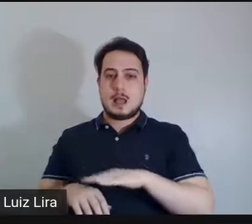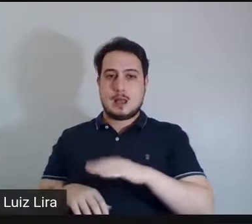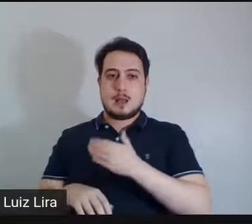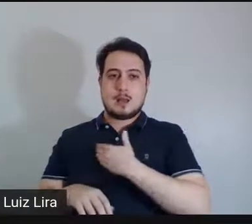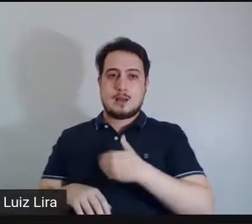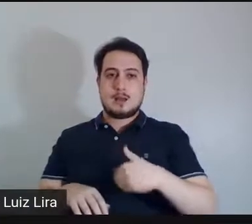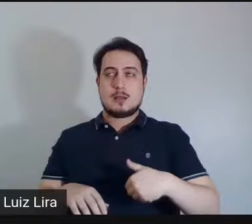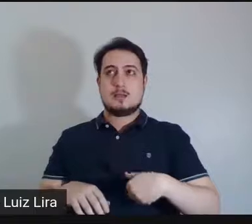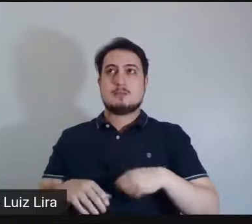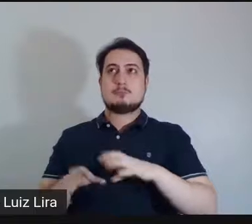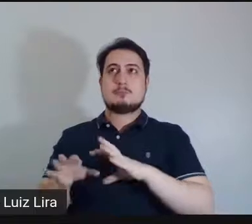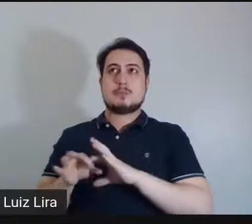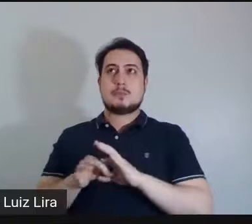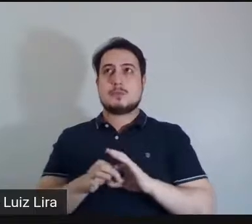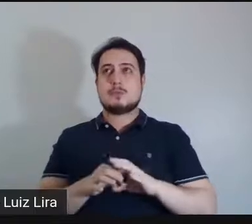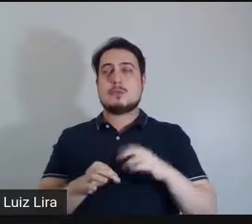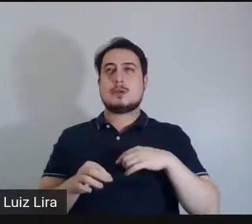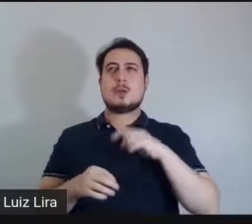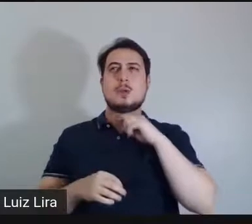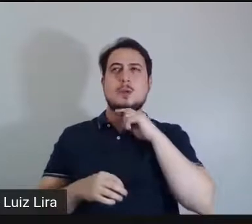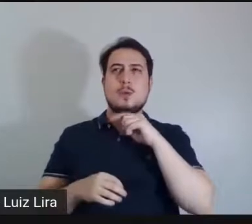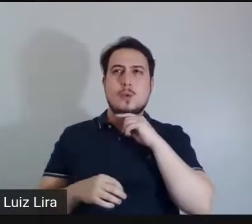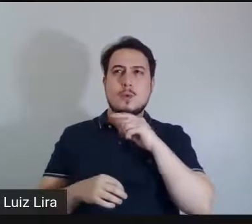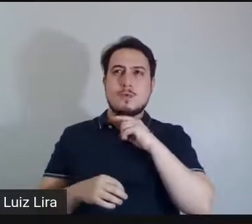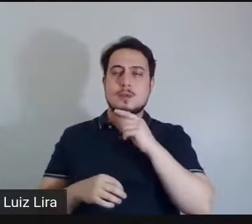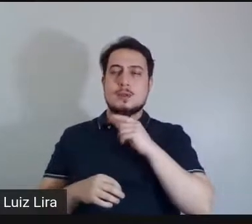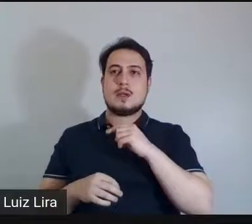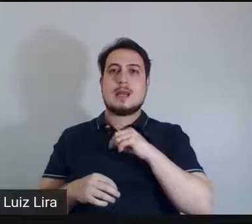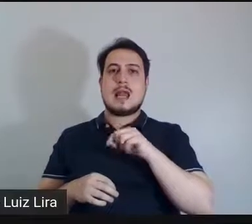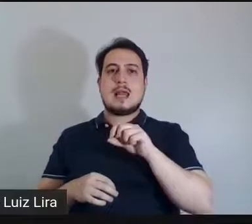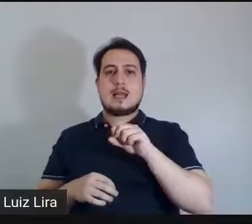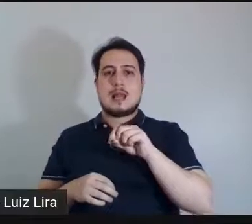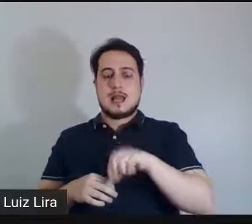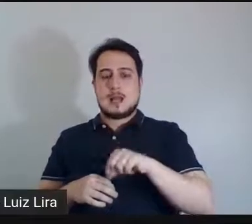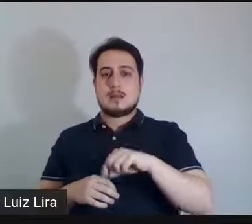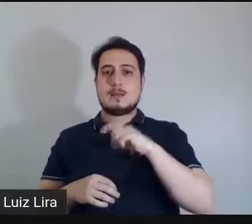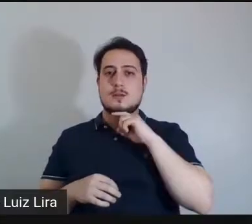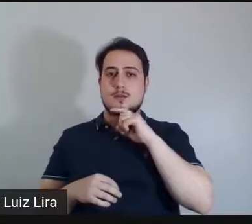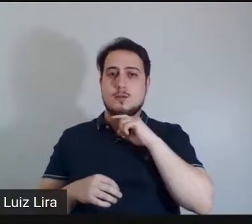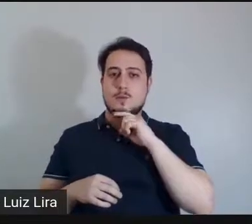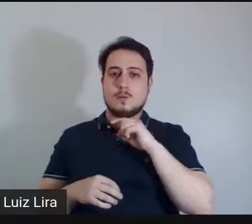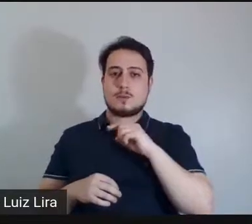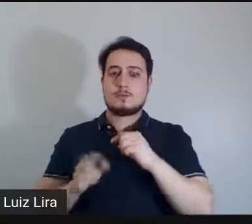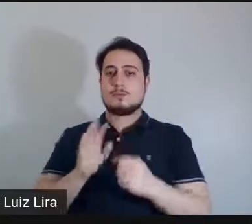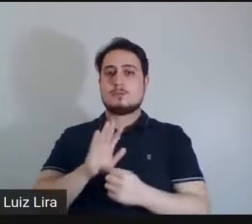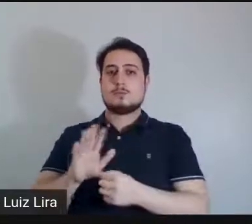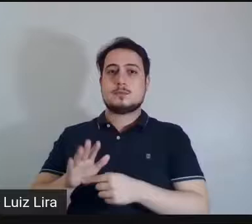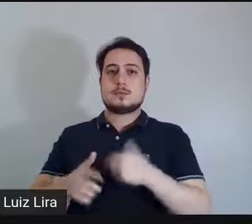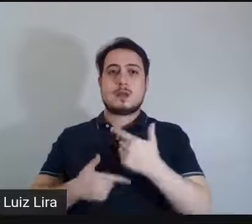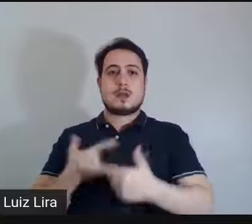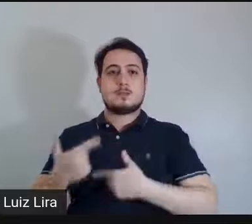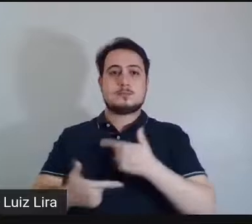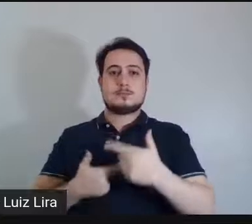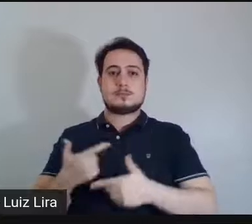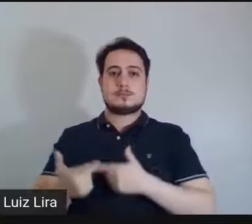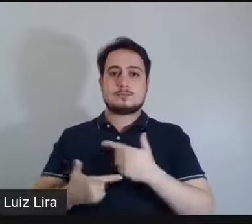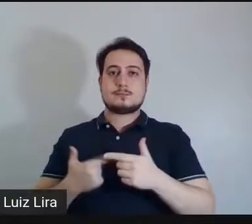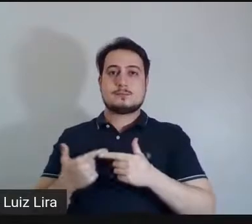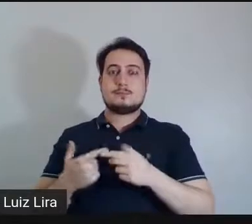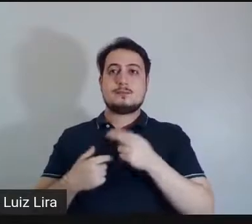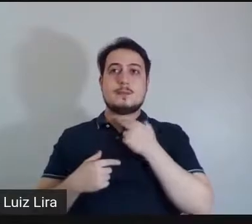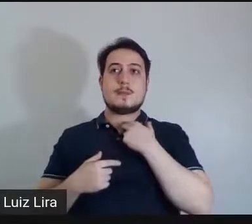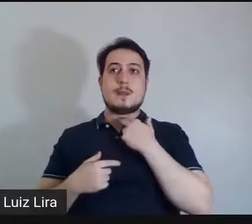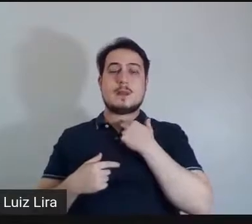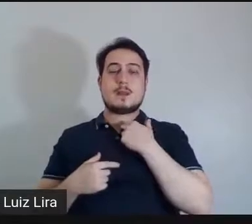contexto extraordinário de dúvidas, né? Essas dúvidas geraram algumas ações que não puderam